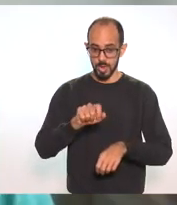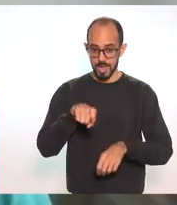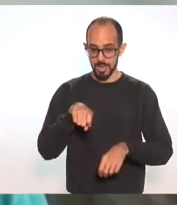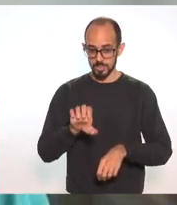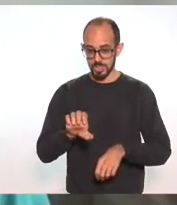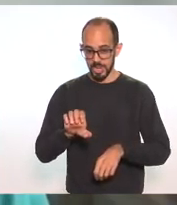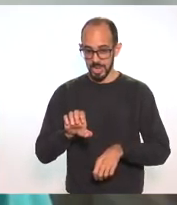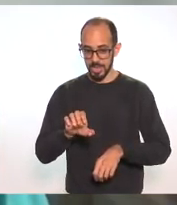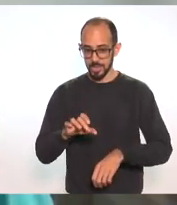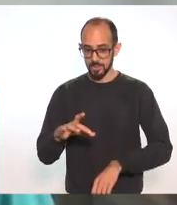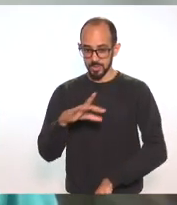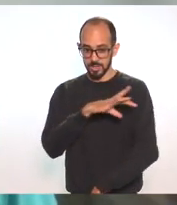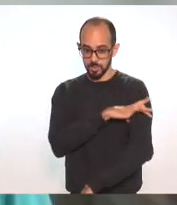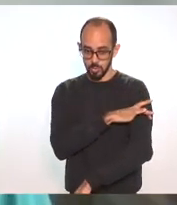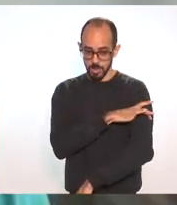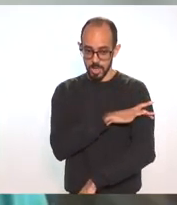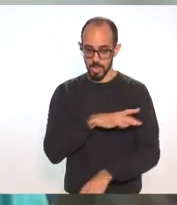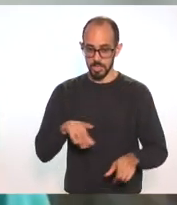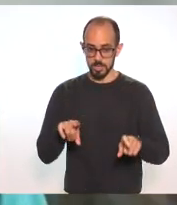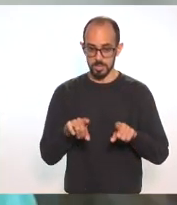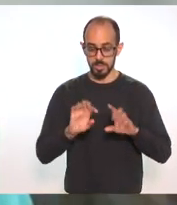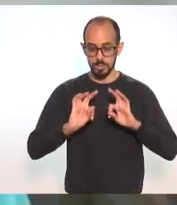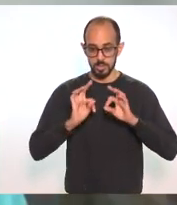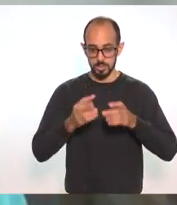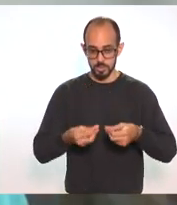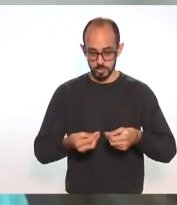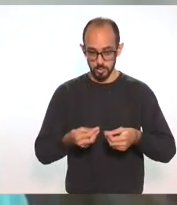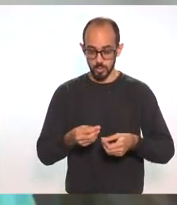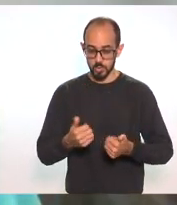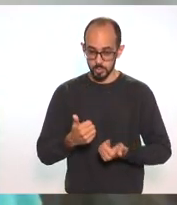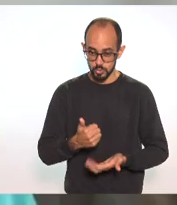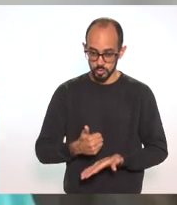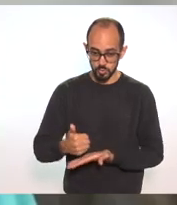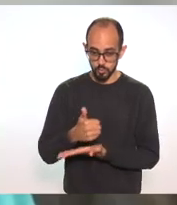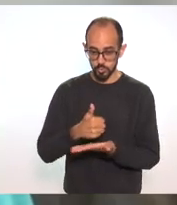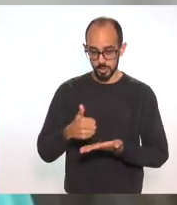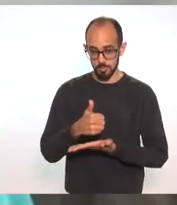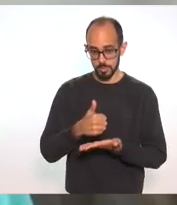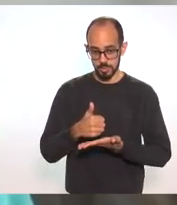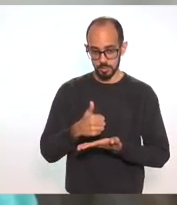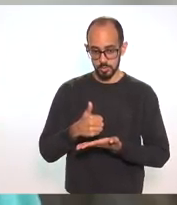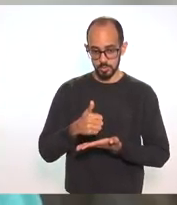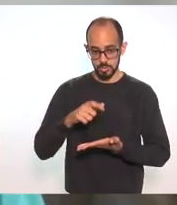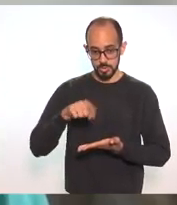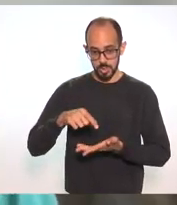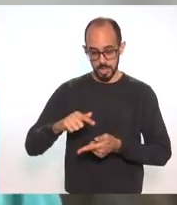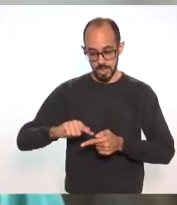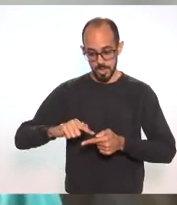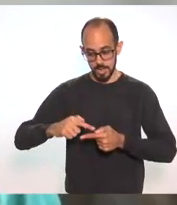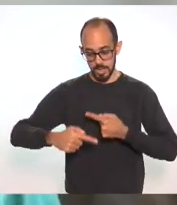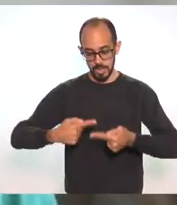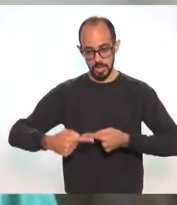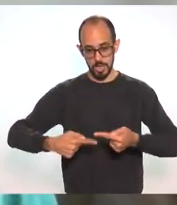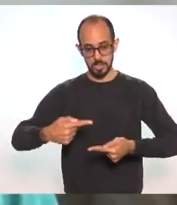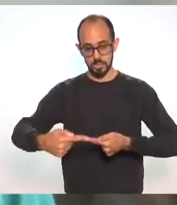a força, os fundamentos, dos quais são herdeiros, os